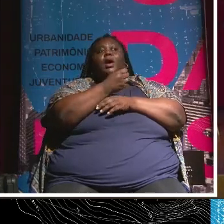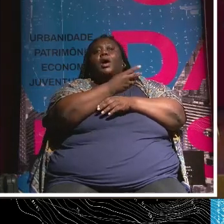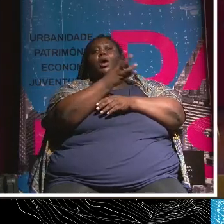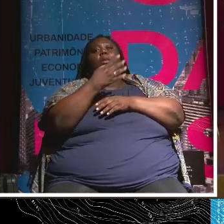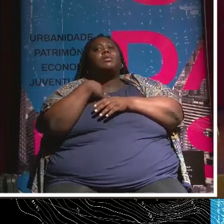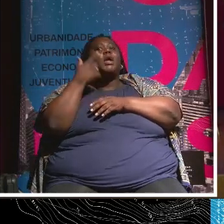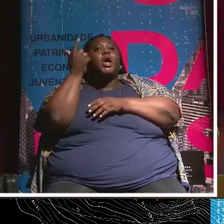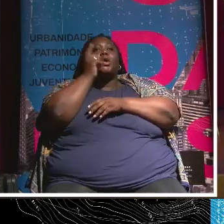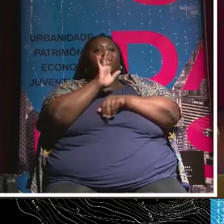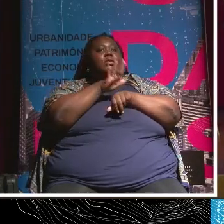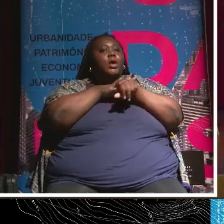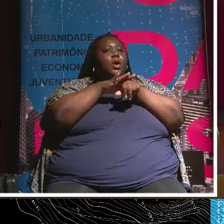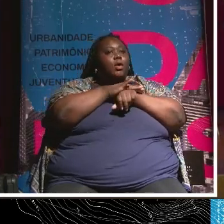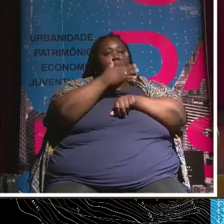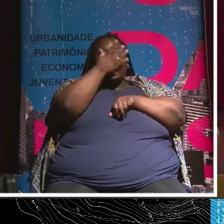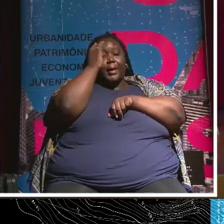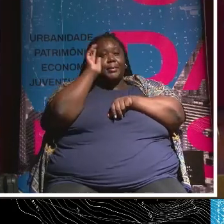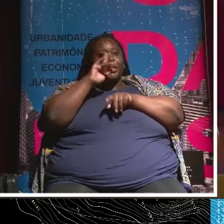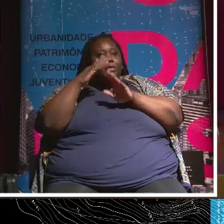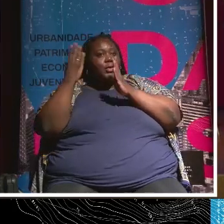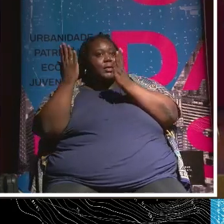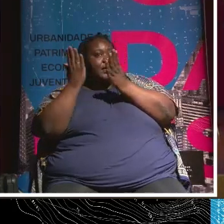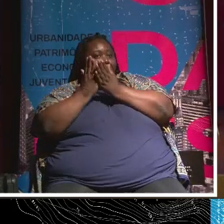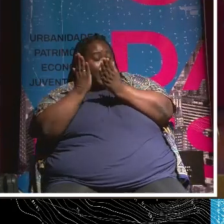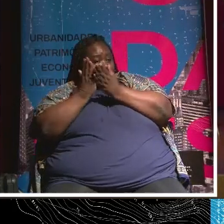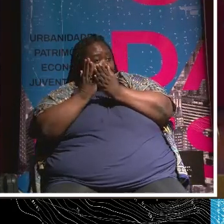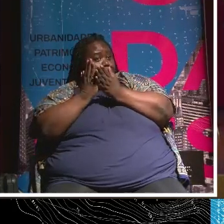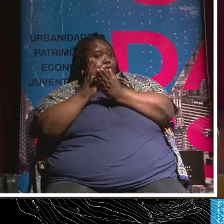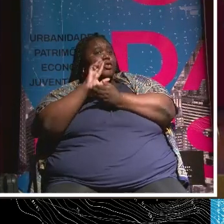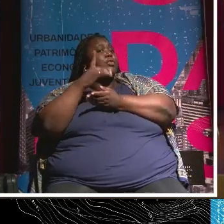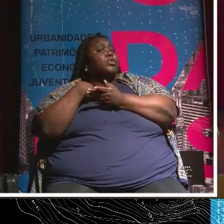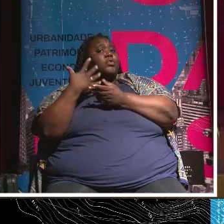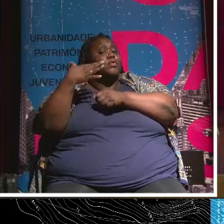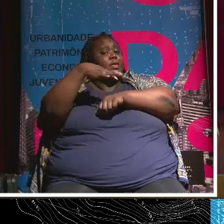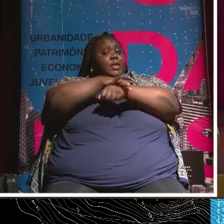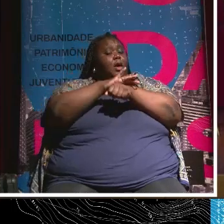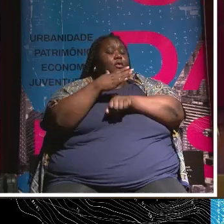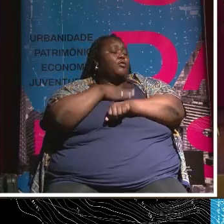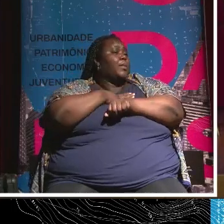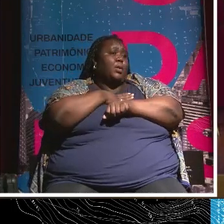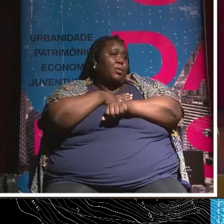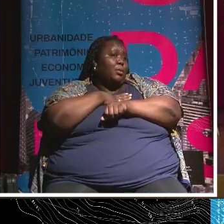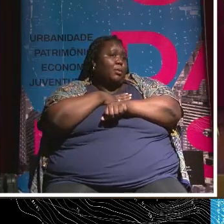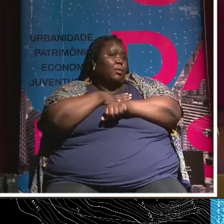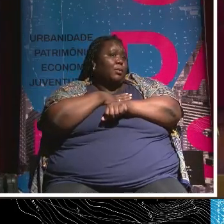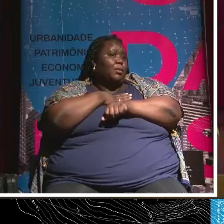consegui dialogar com os meus irmãos evangélicos, eu não resguardo os meus.